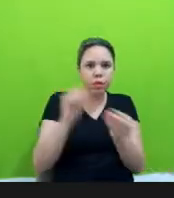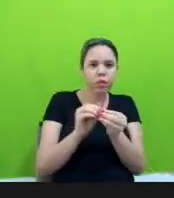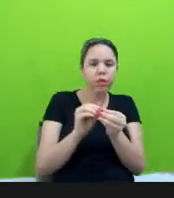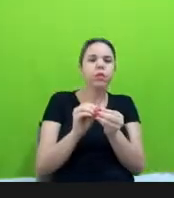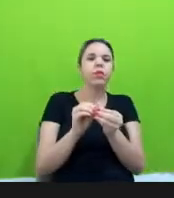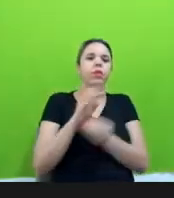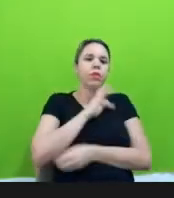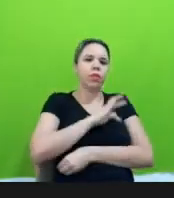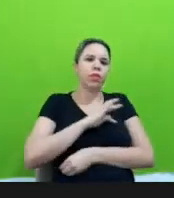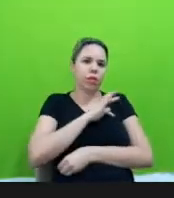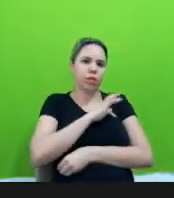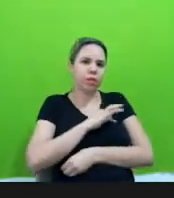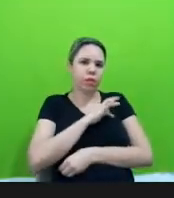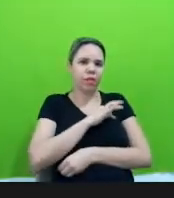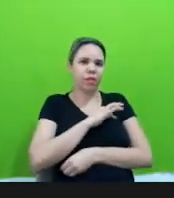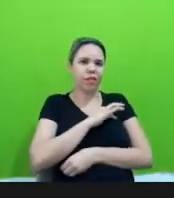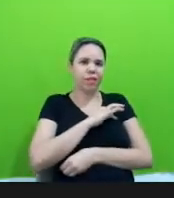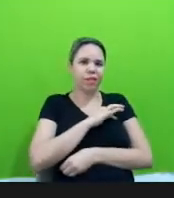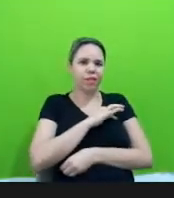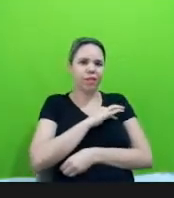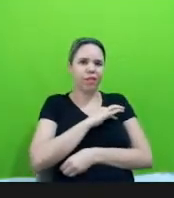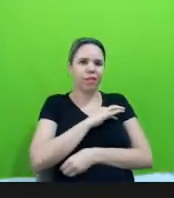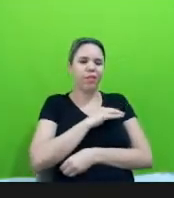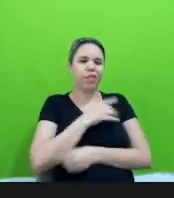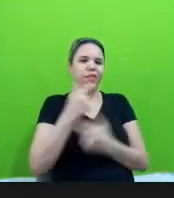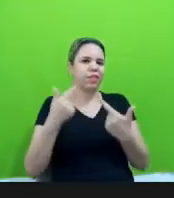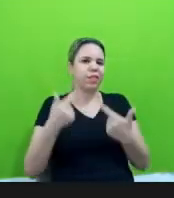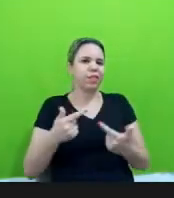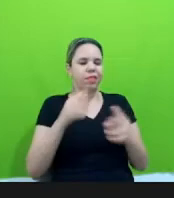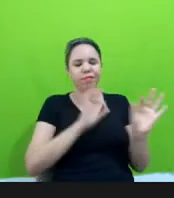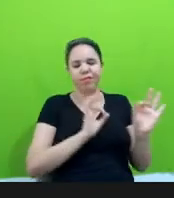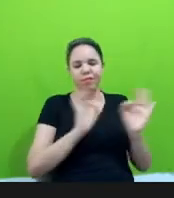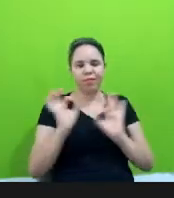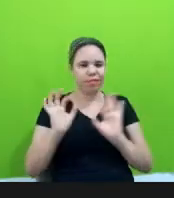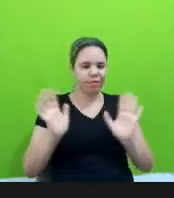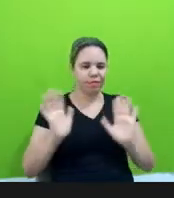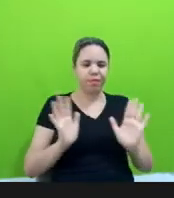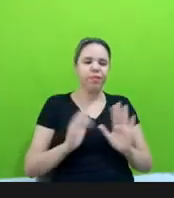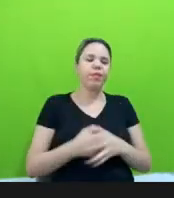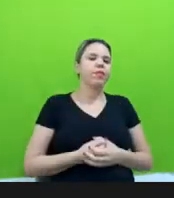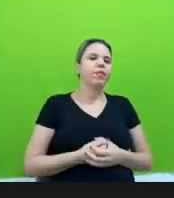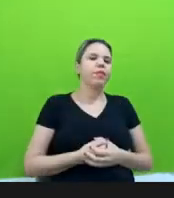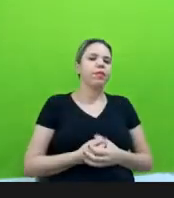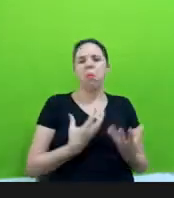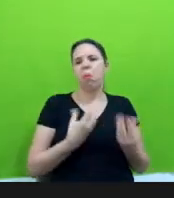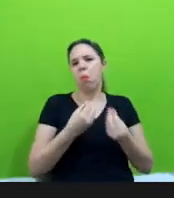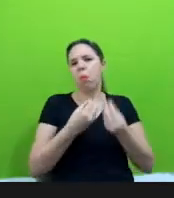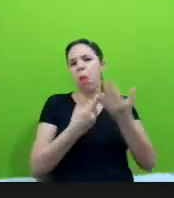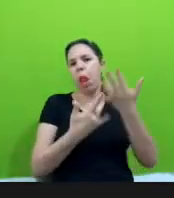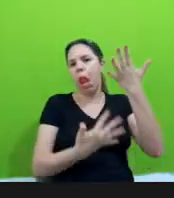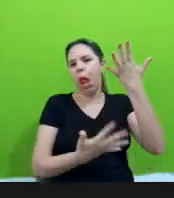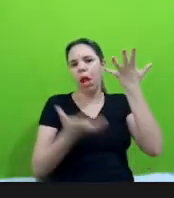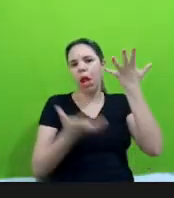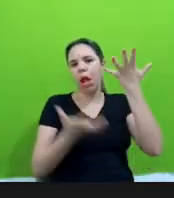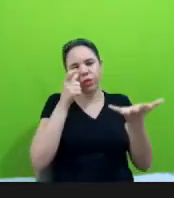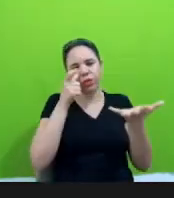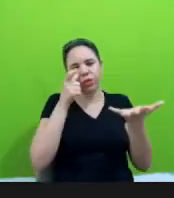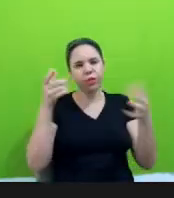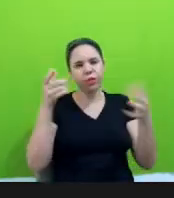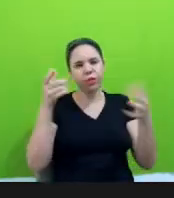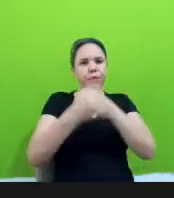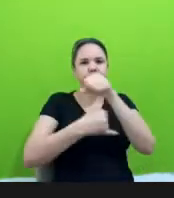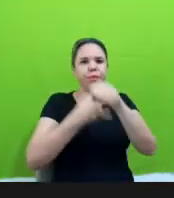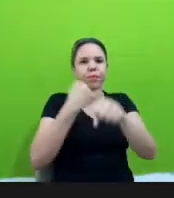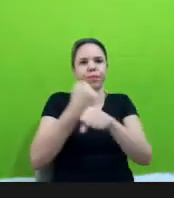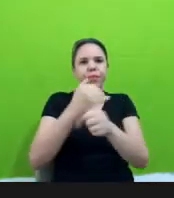de como é o indicador divulgado ou não, para ficar muito chato para quem está acompanhando a gente. Mas muita coisa que, quem quiser entrar hoje no site da Secretaria de Segurança